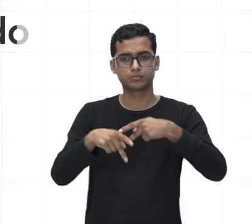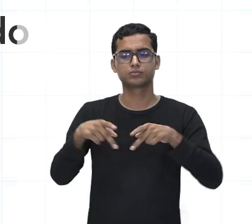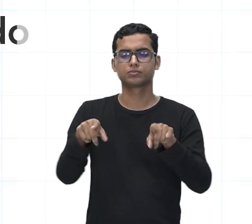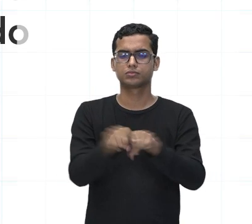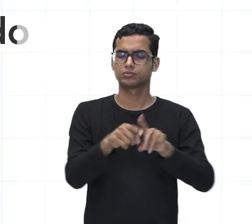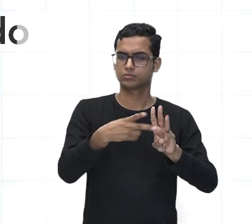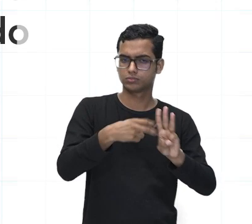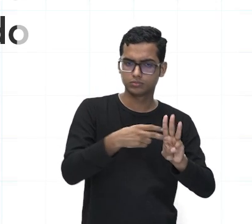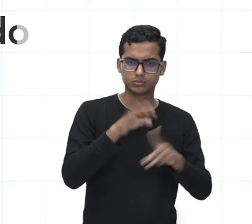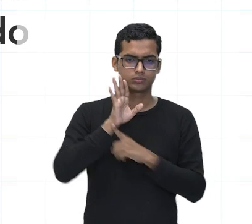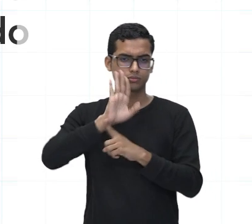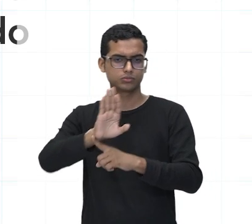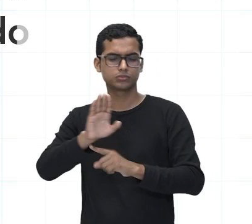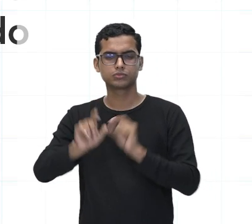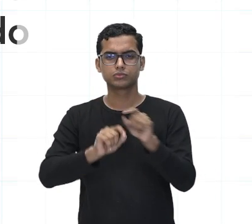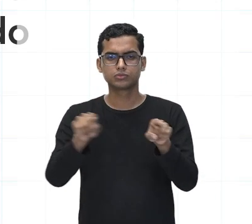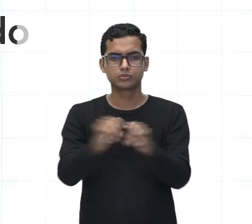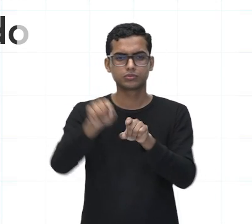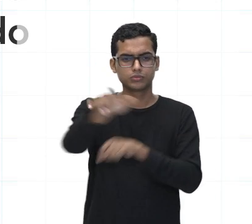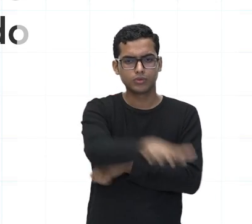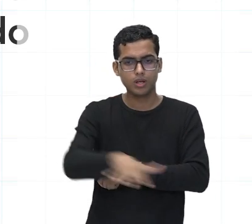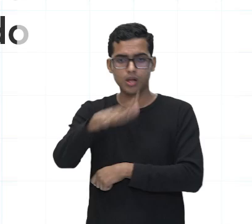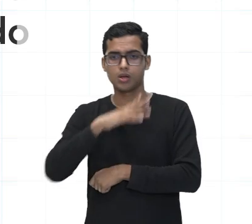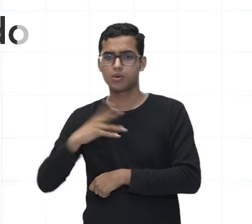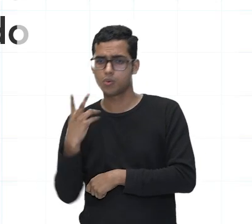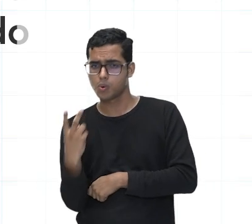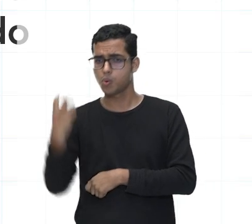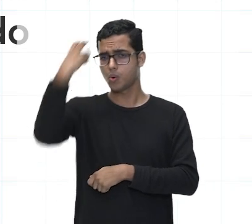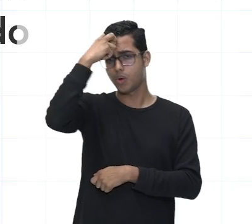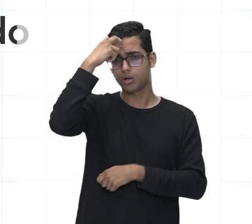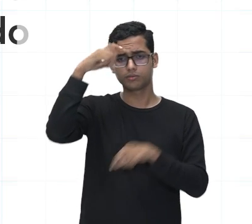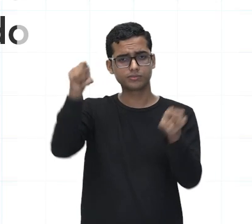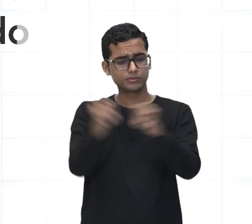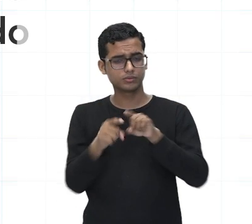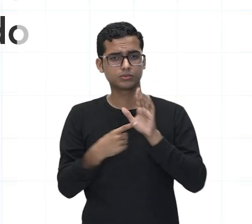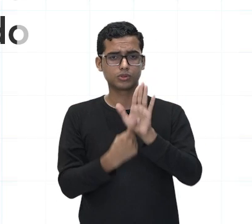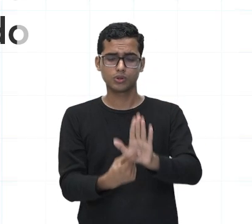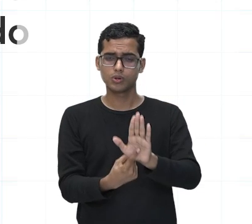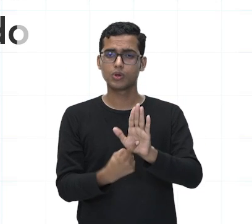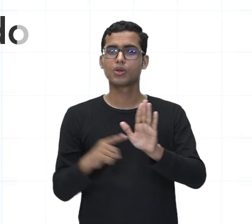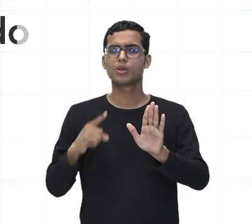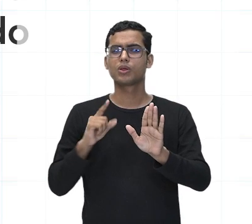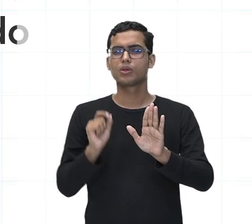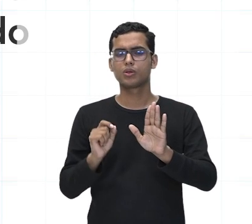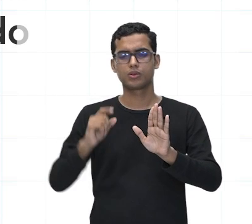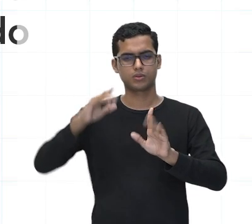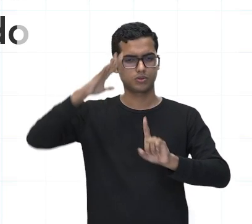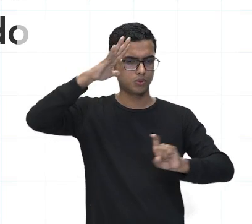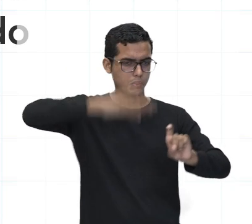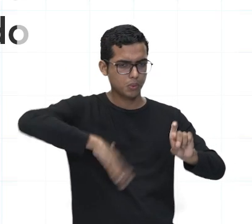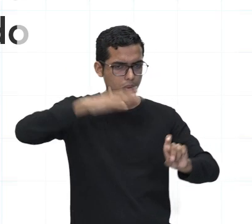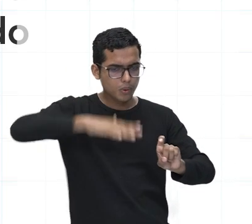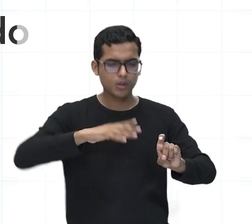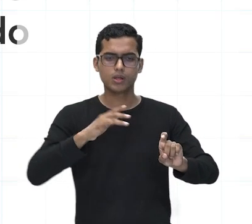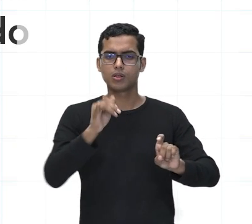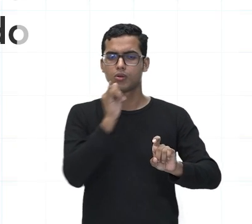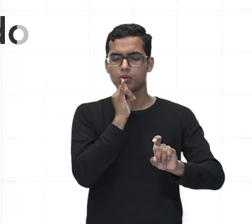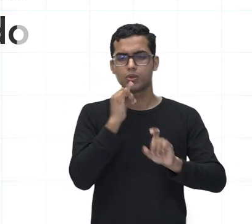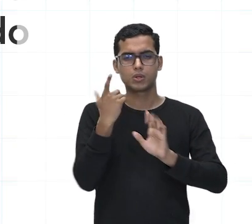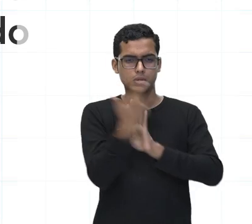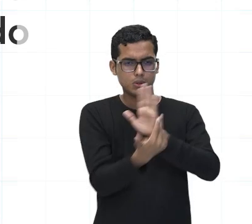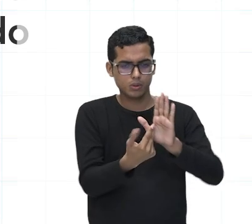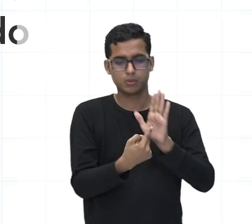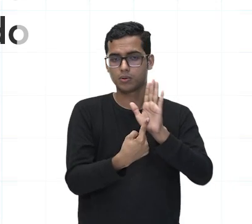aquelas que fazem parte do universo cultural e que estão presentes em seus mitos, como os desenhos que